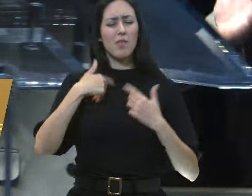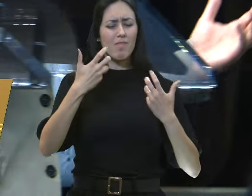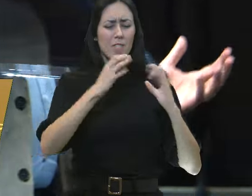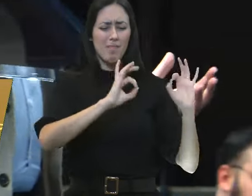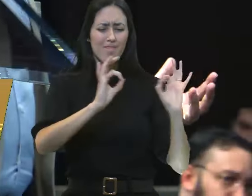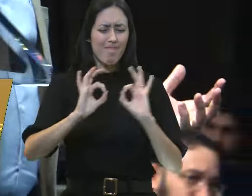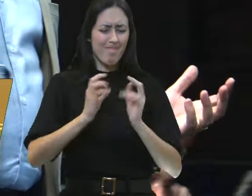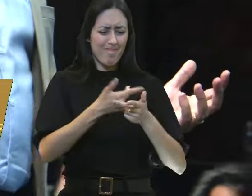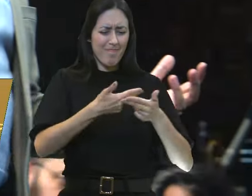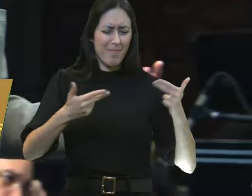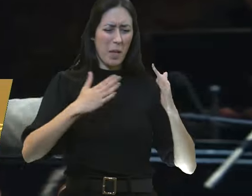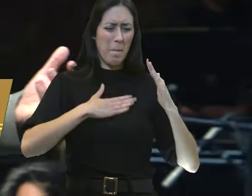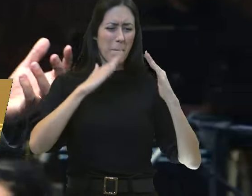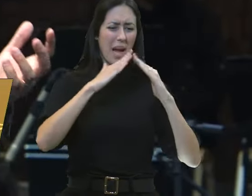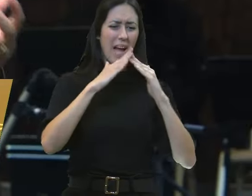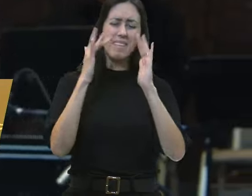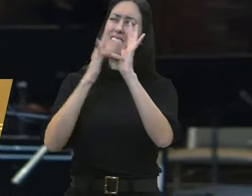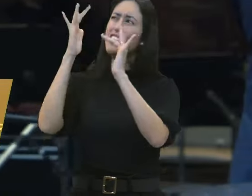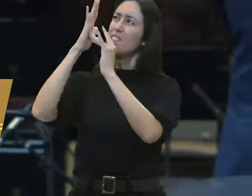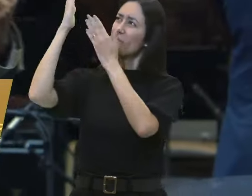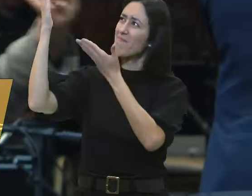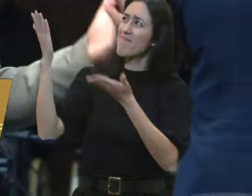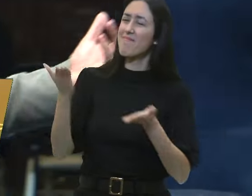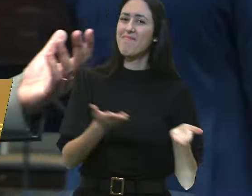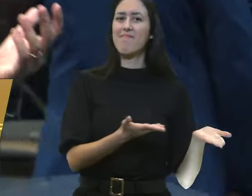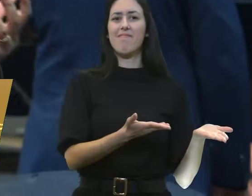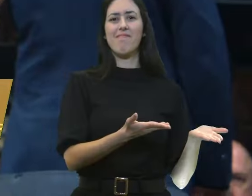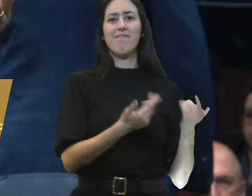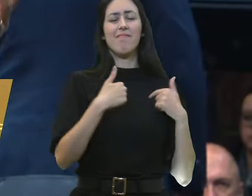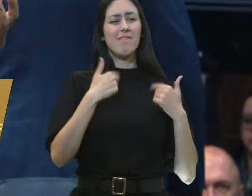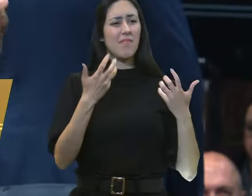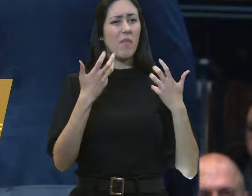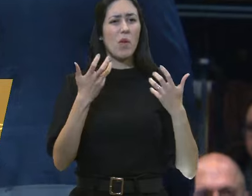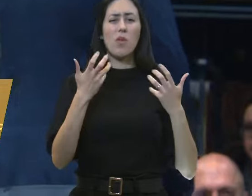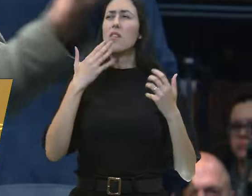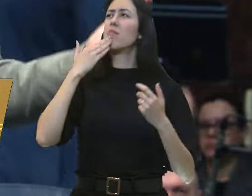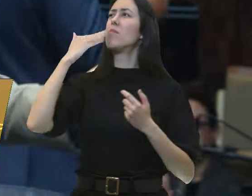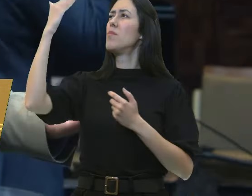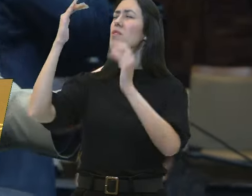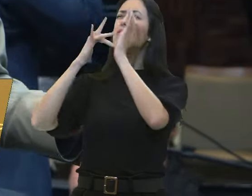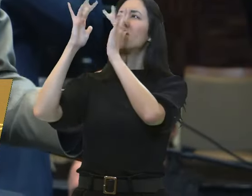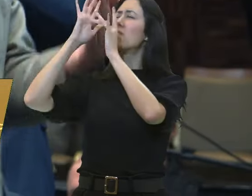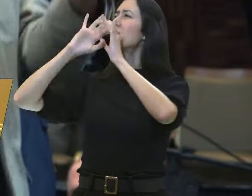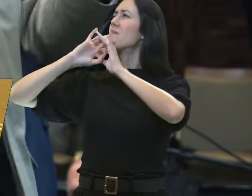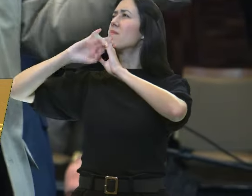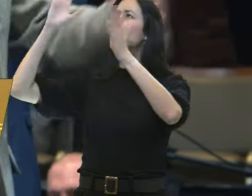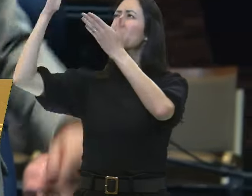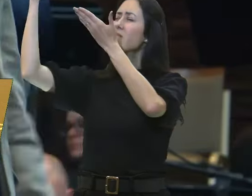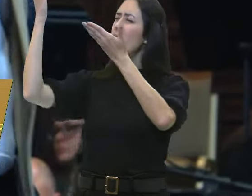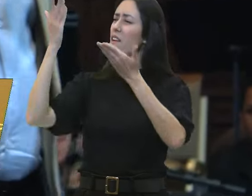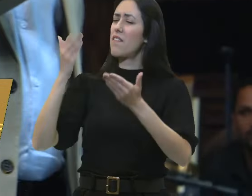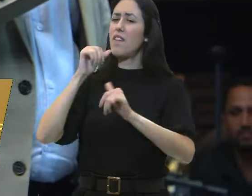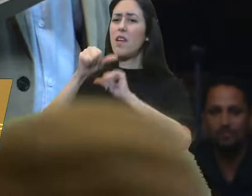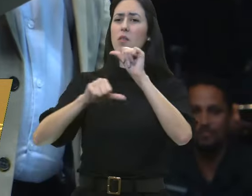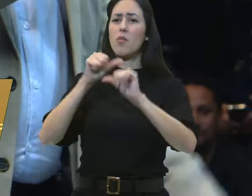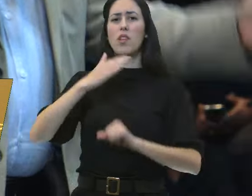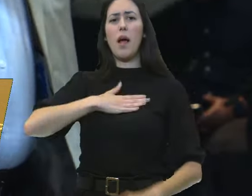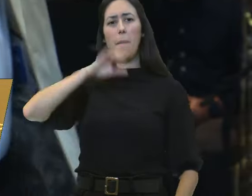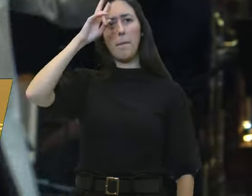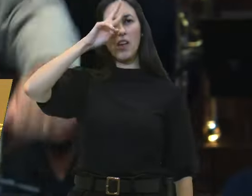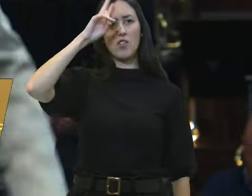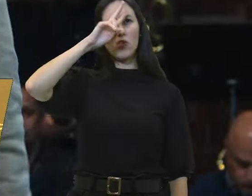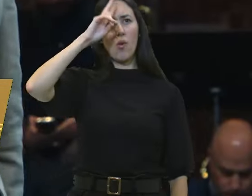te receber, Jesus. Eu quero deixar que o Senhor se sinta bem-vindo aqui, e que o Senhor mude a minha história, que